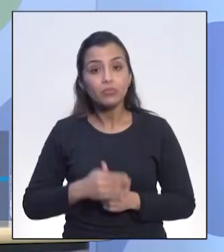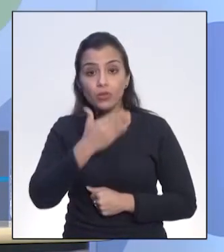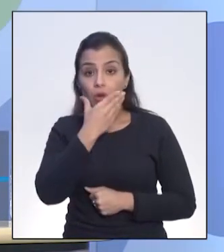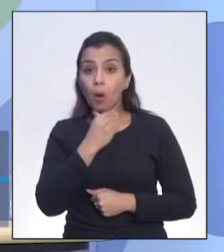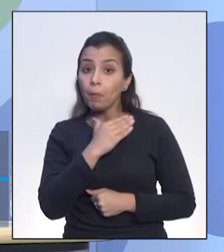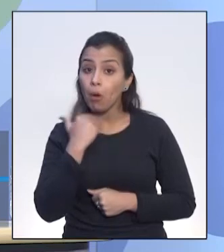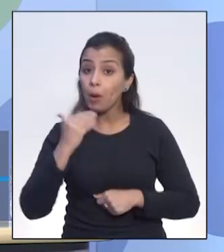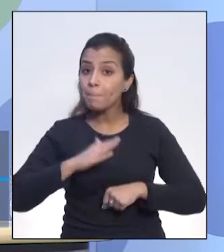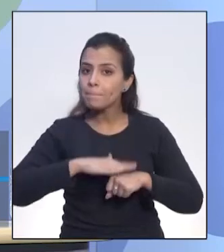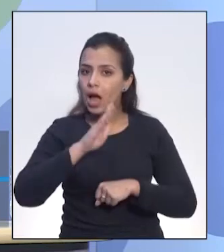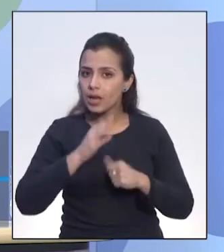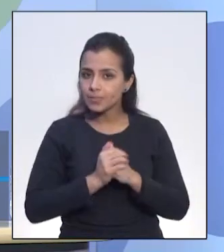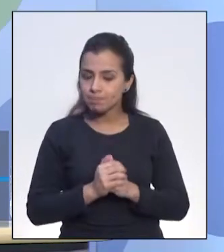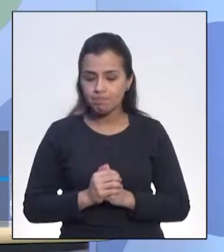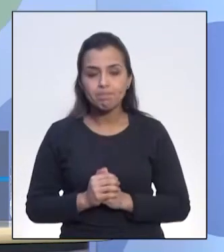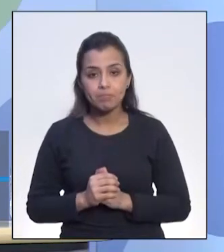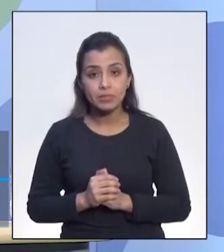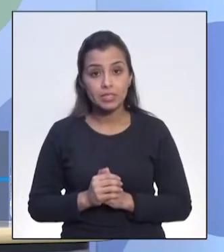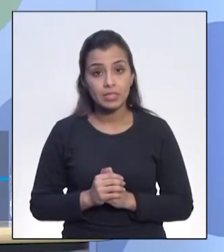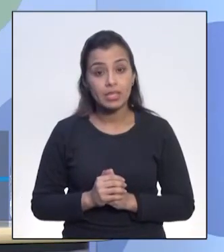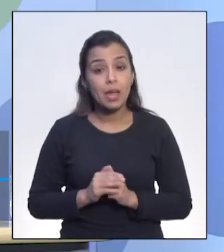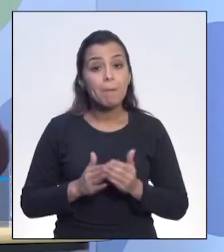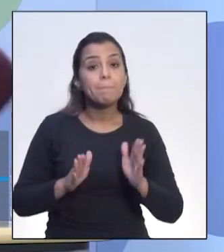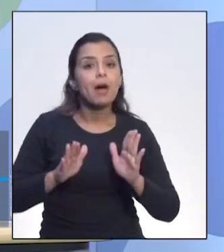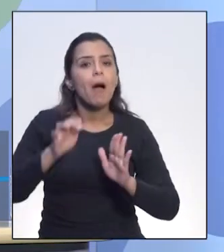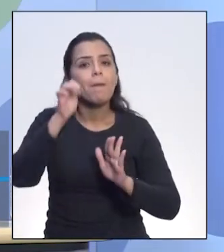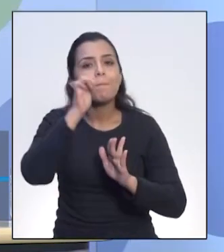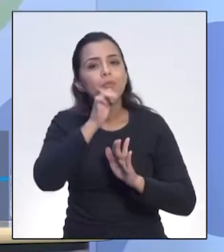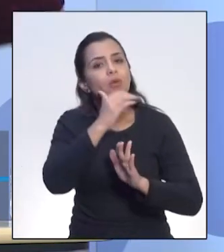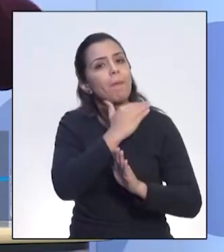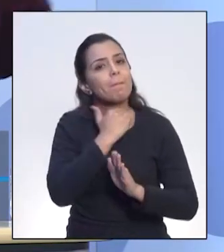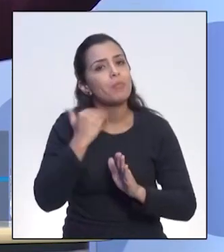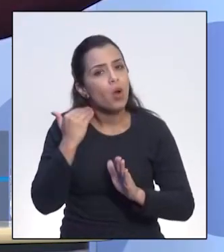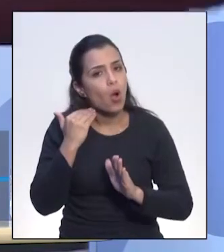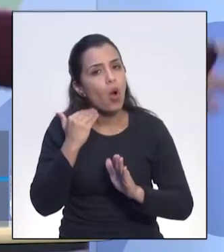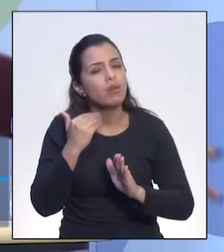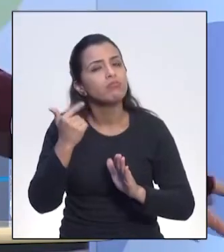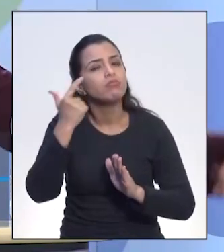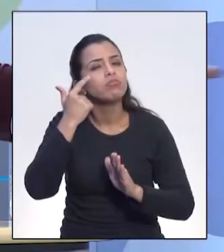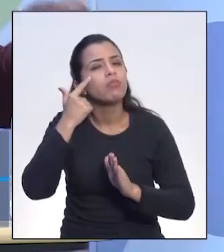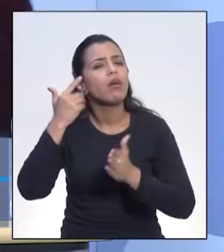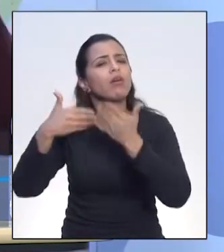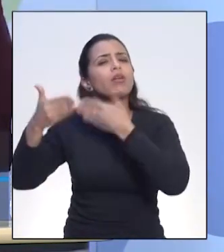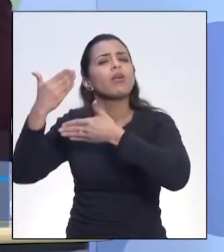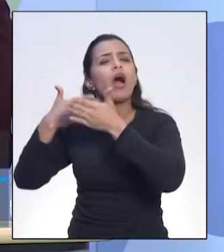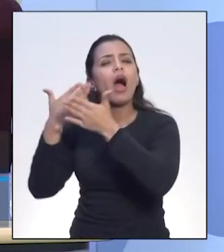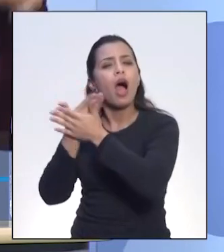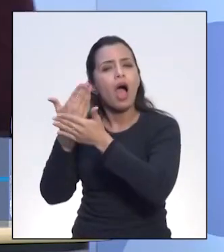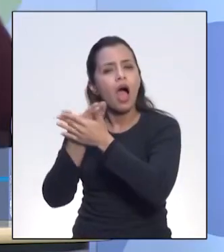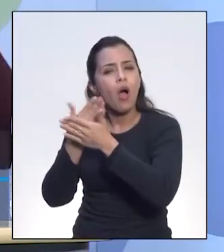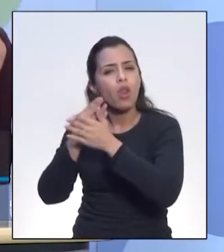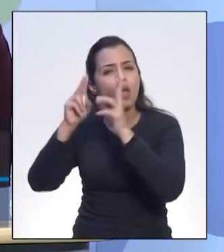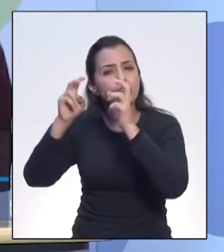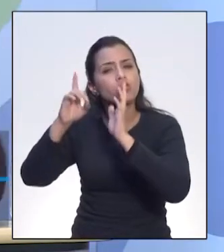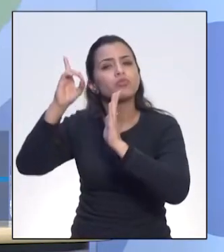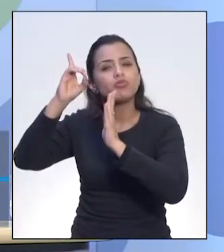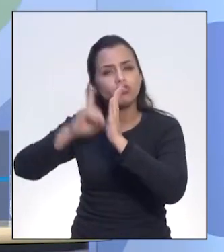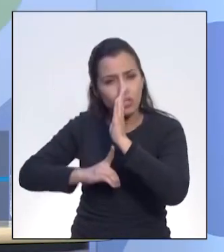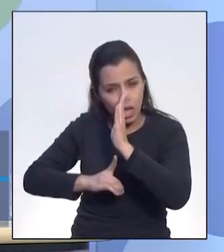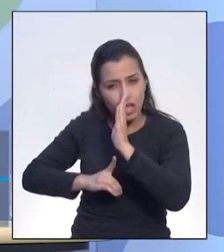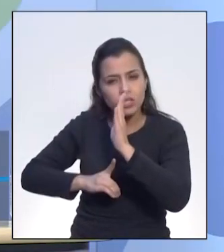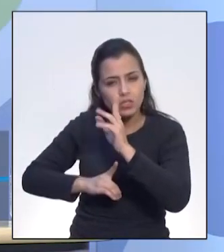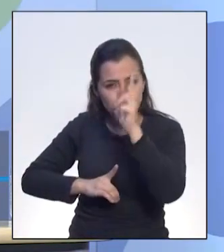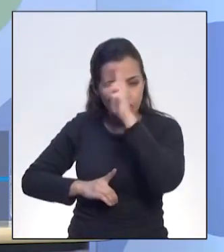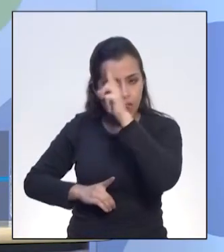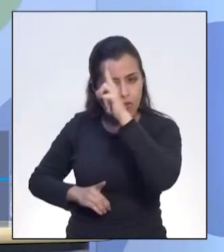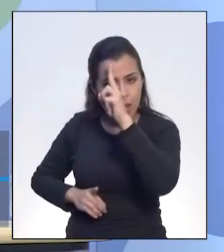gente fala sobre a morte de mulheres com feminicídio, a gente vai lá voltar naquela aula que eu estava falando sobre direitos, sobre estatutos, e a